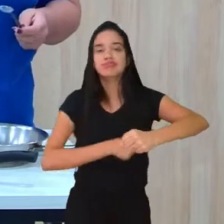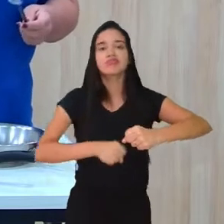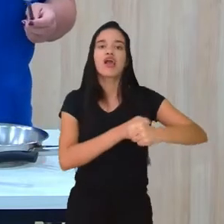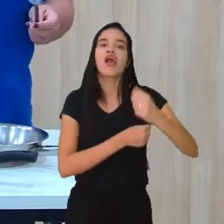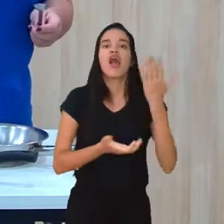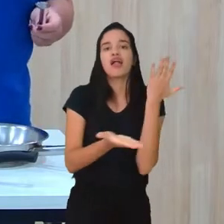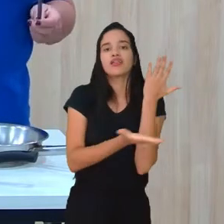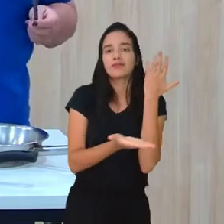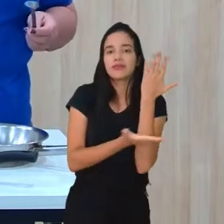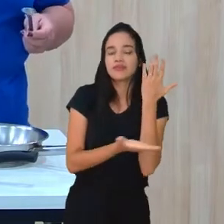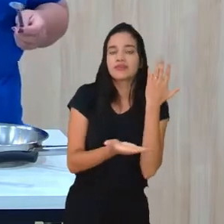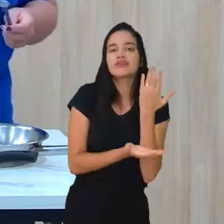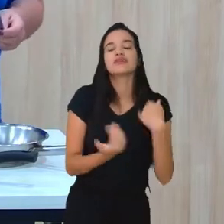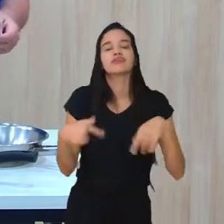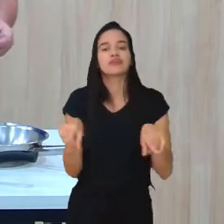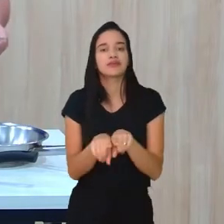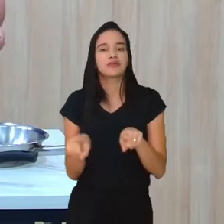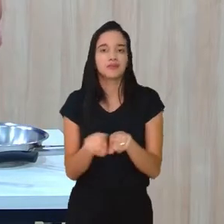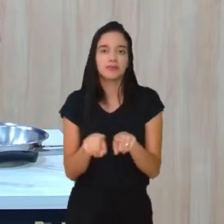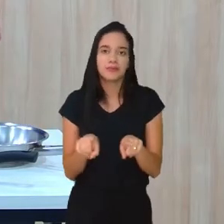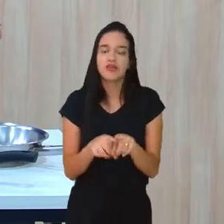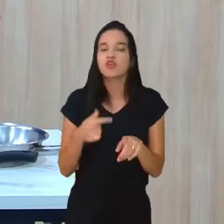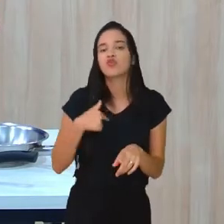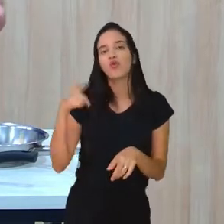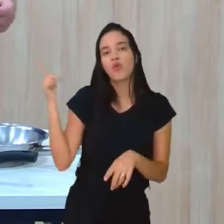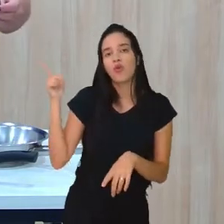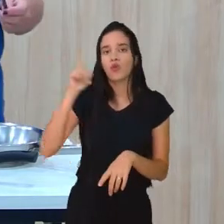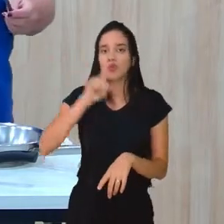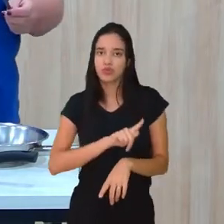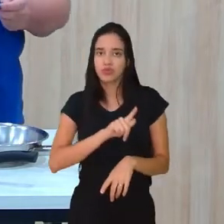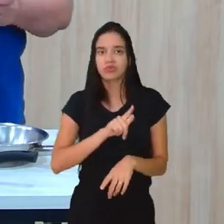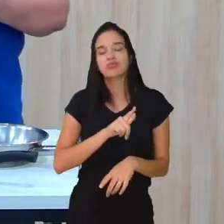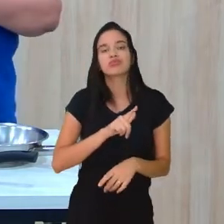madeira também eu vou conseguir, porque elas duas são